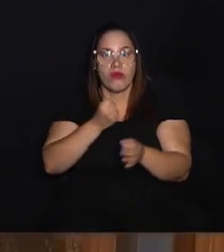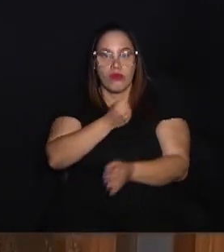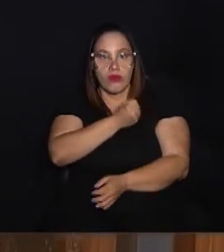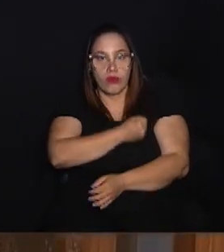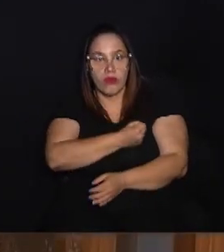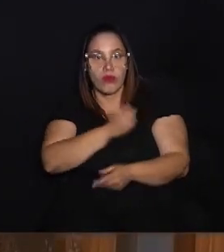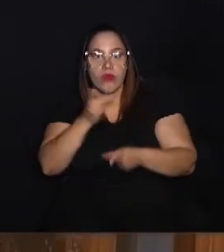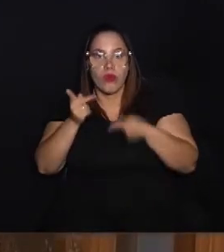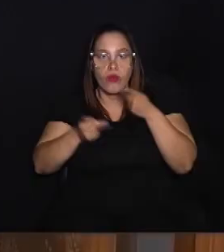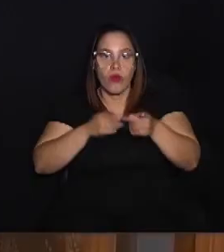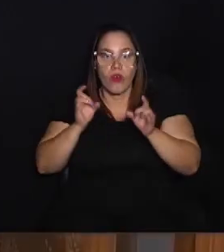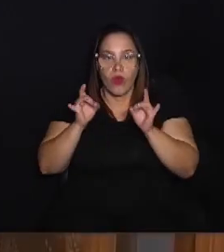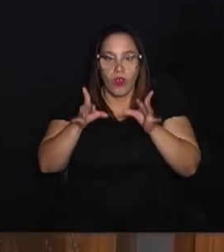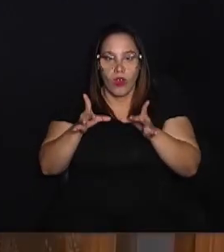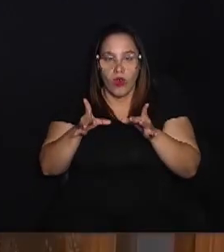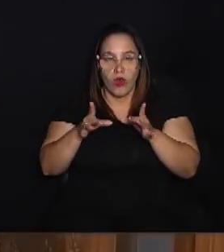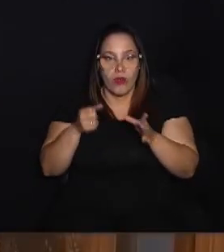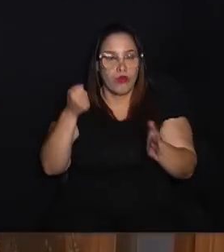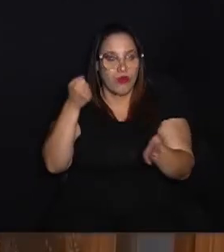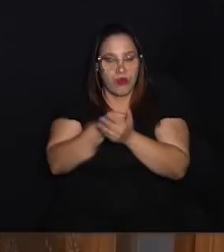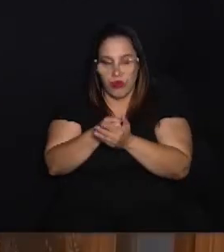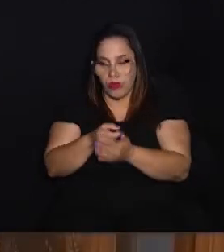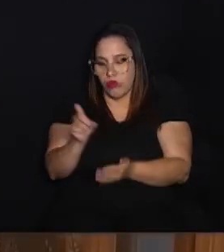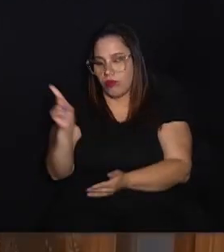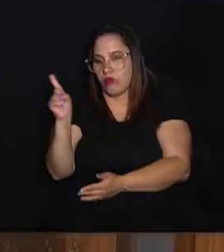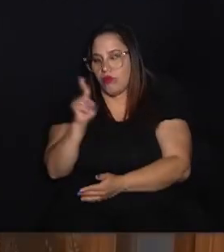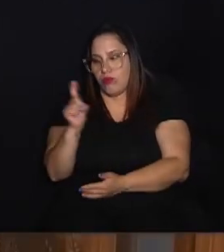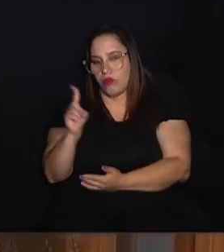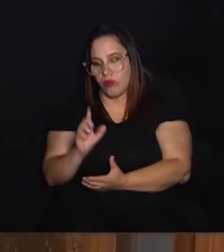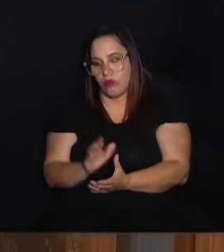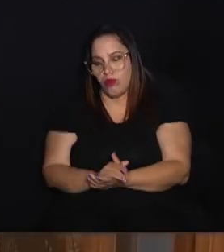vou falar só das coisas que nós não cumprimos, né?